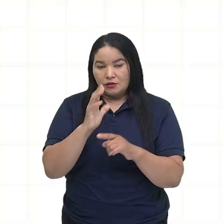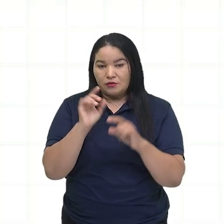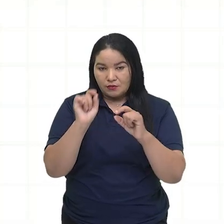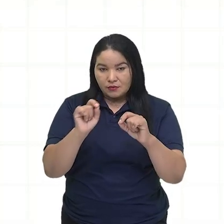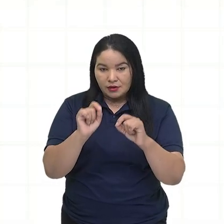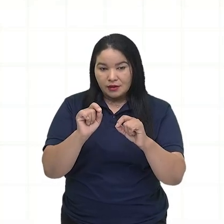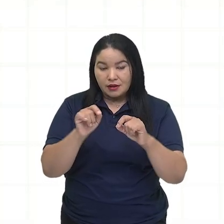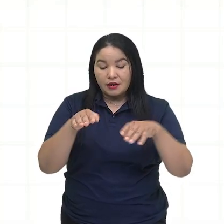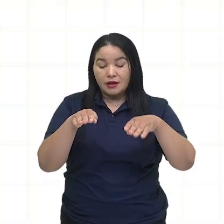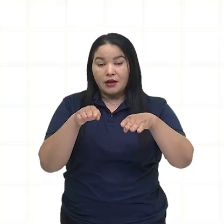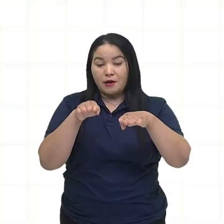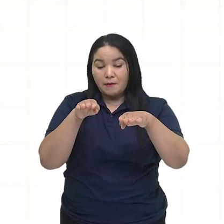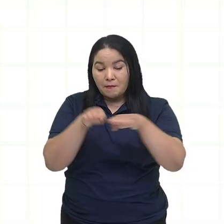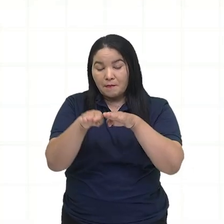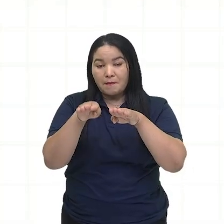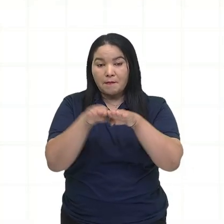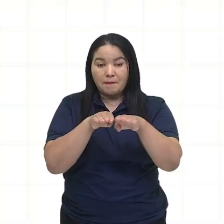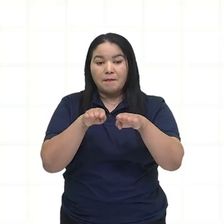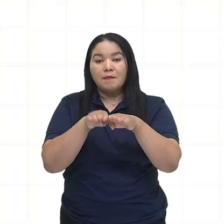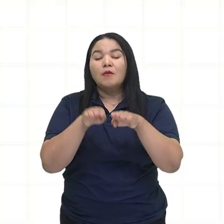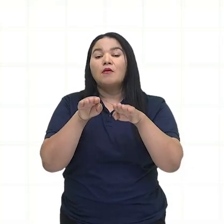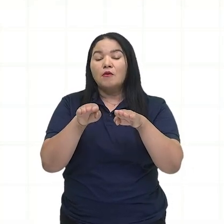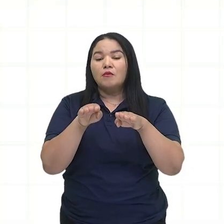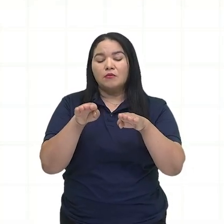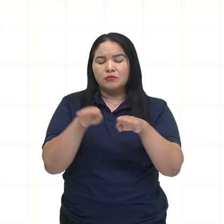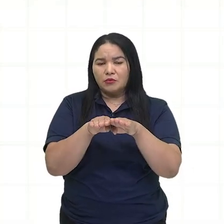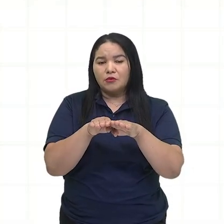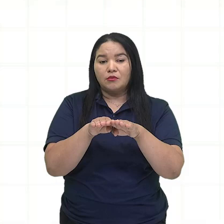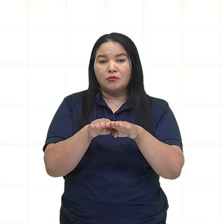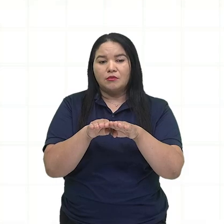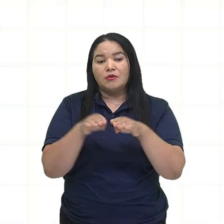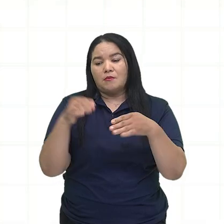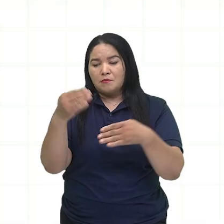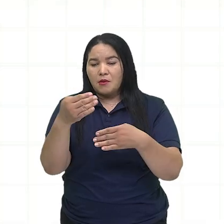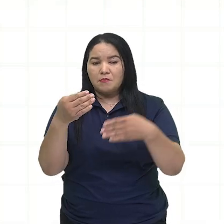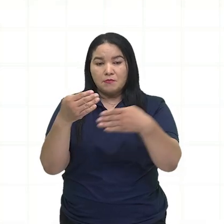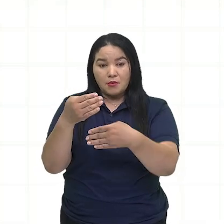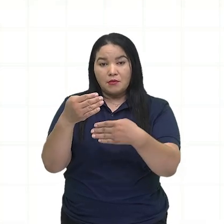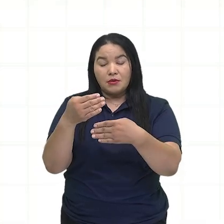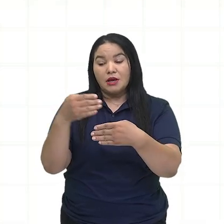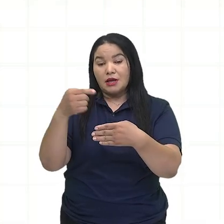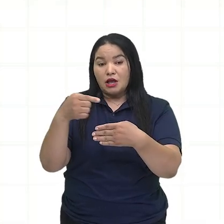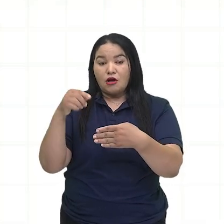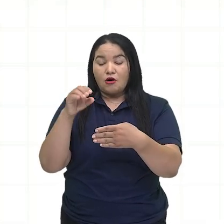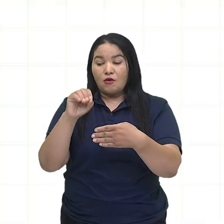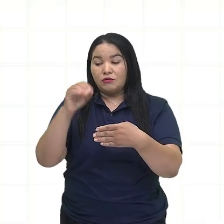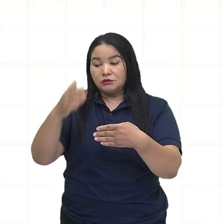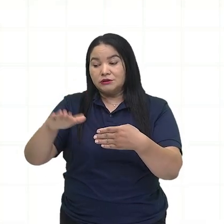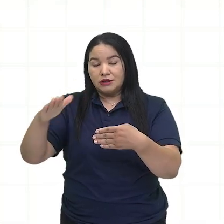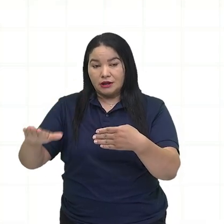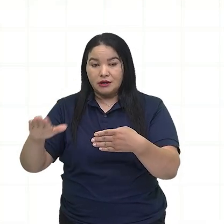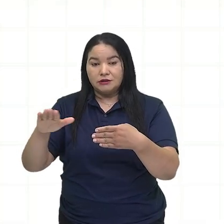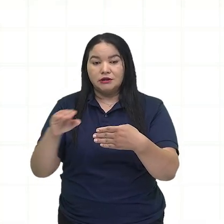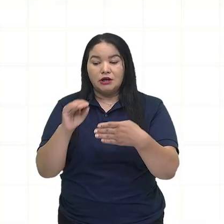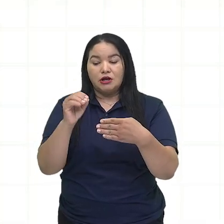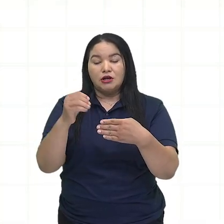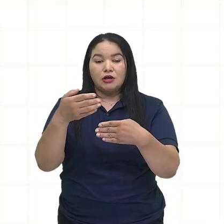placas se chocaram. Quais placas? A placa oceânica e a